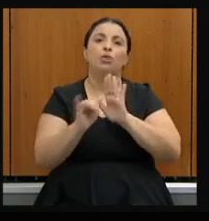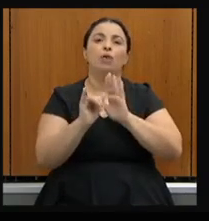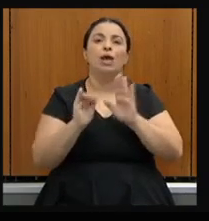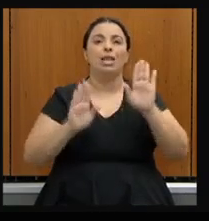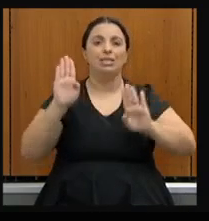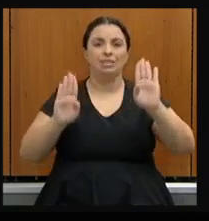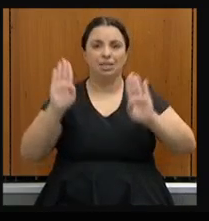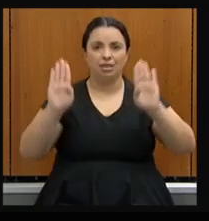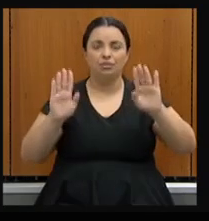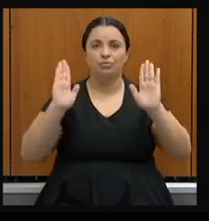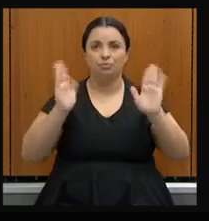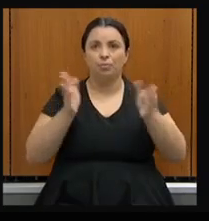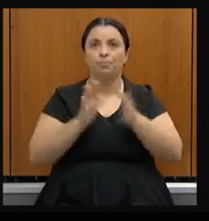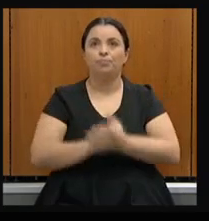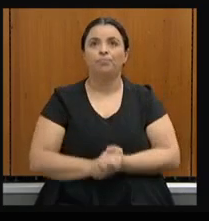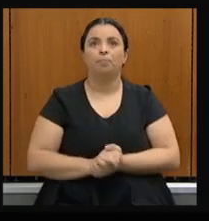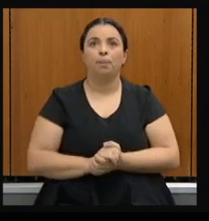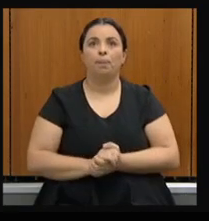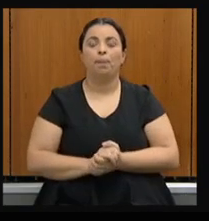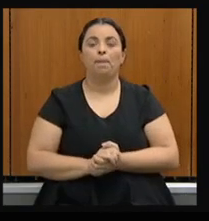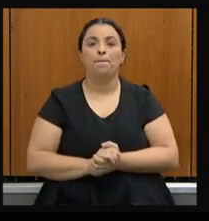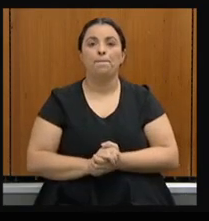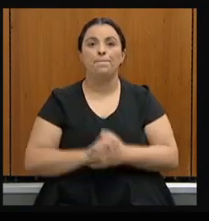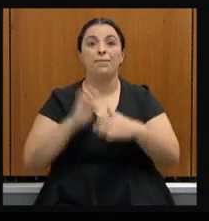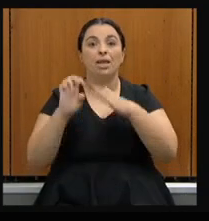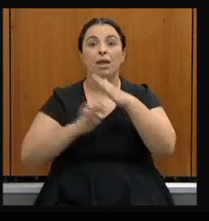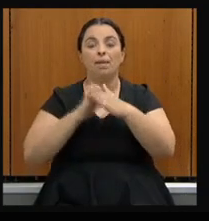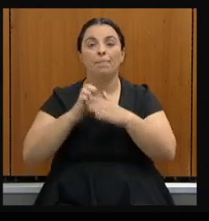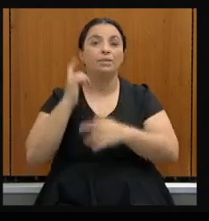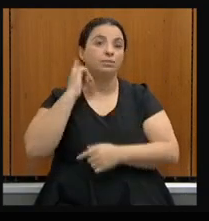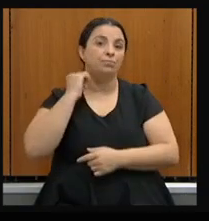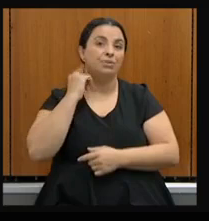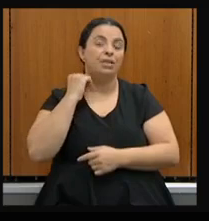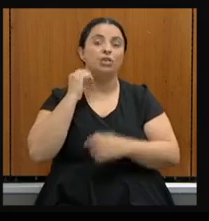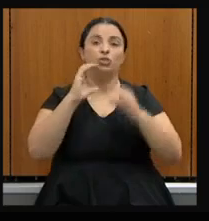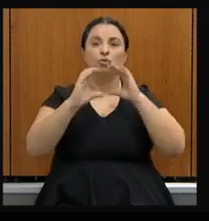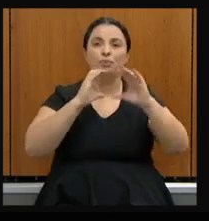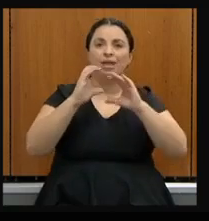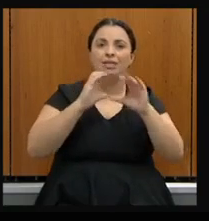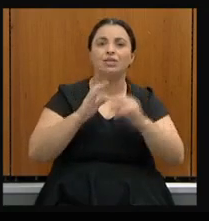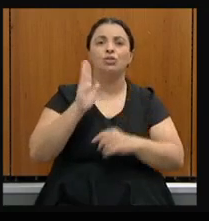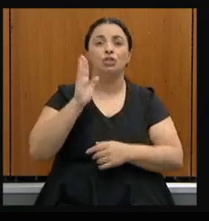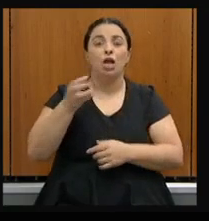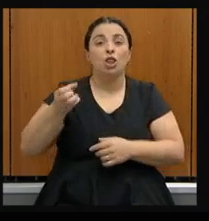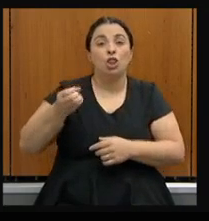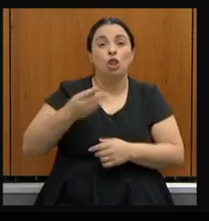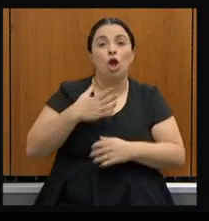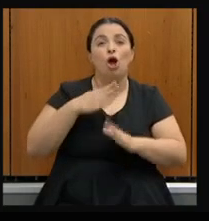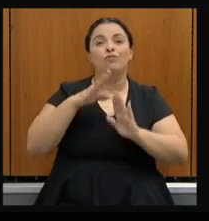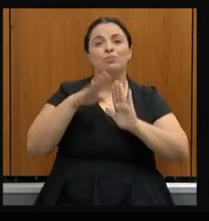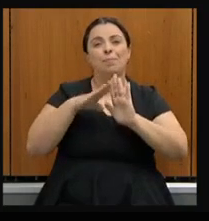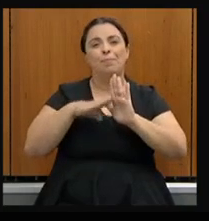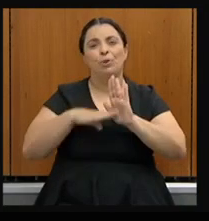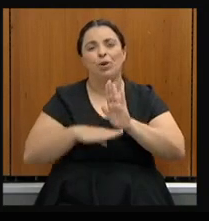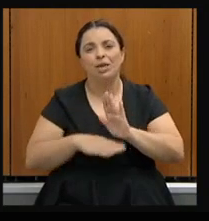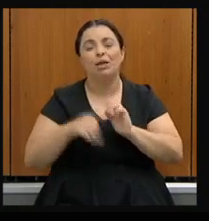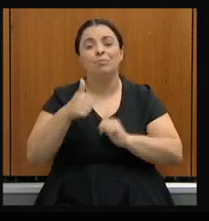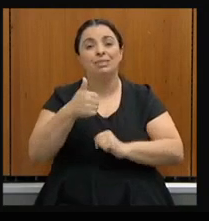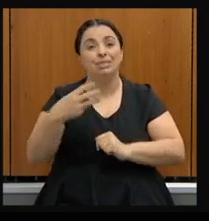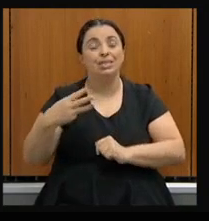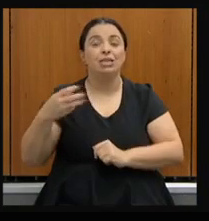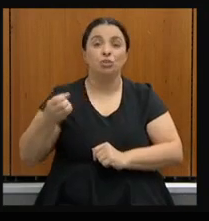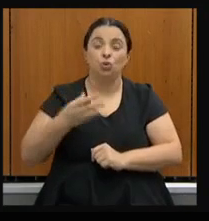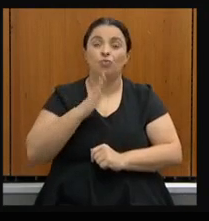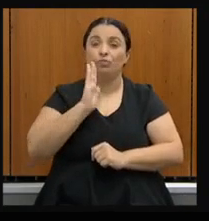A empresa mineira de comunicação, três estreias de programas, nós estamos reformulando, já reformulamos completamente,